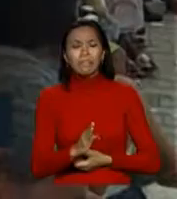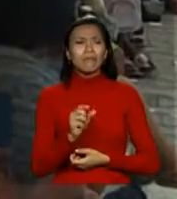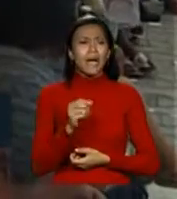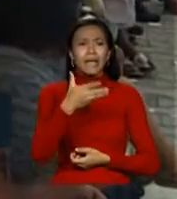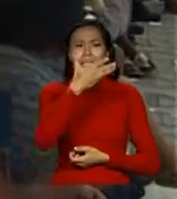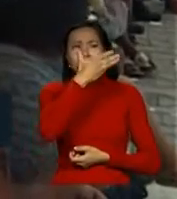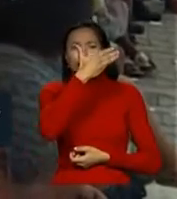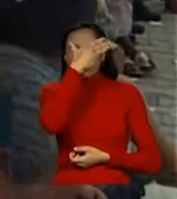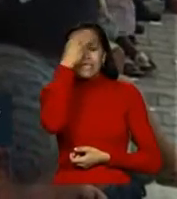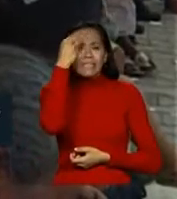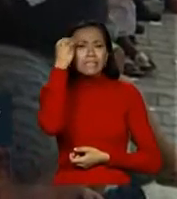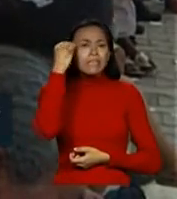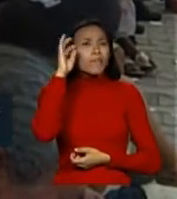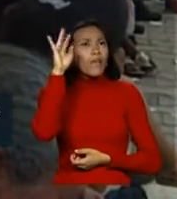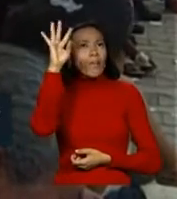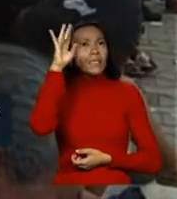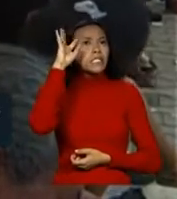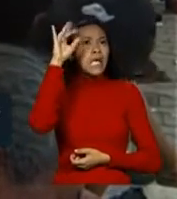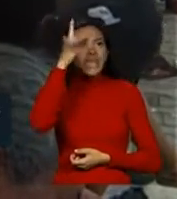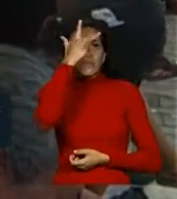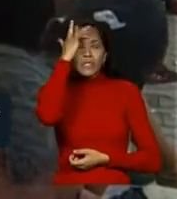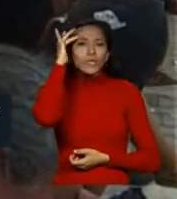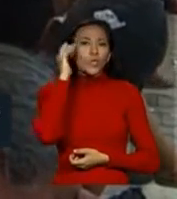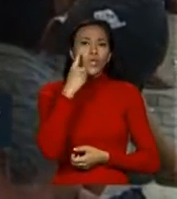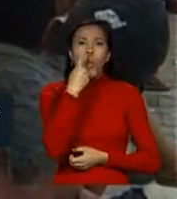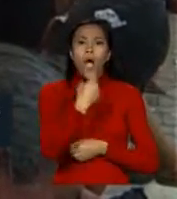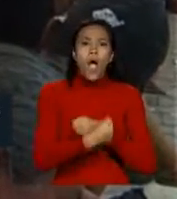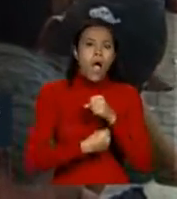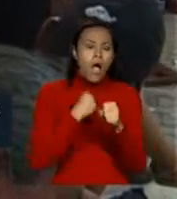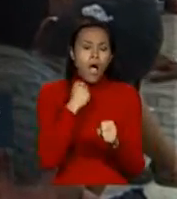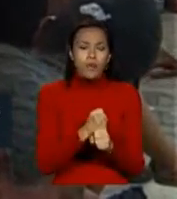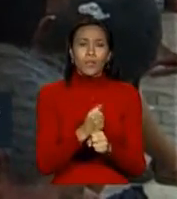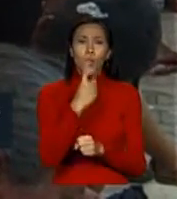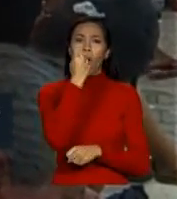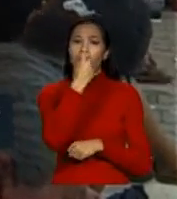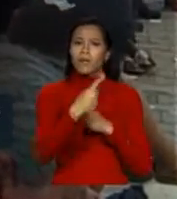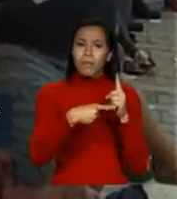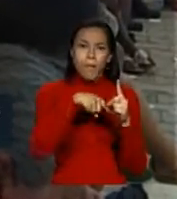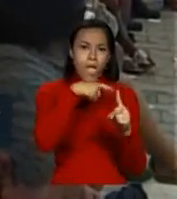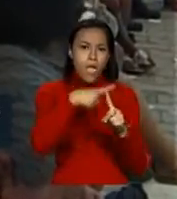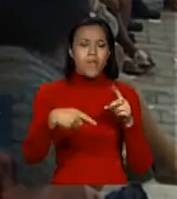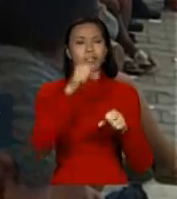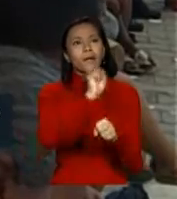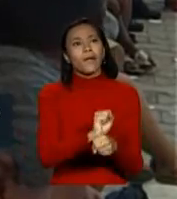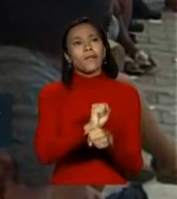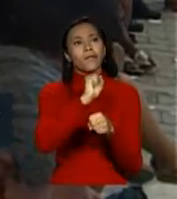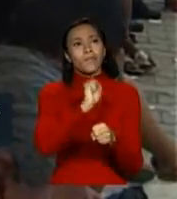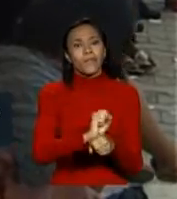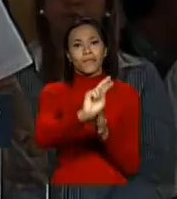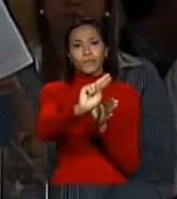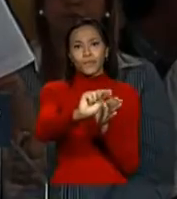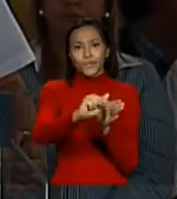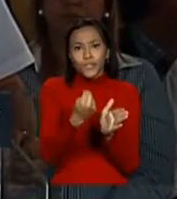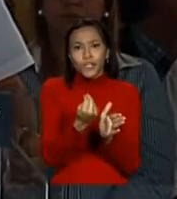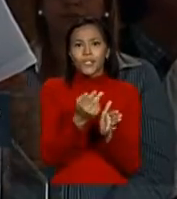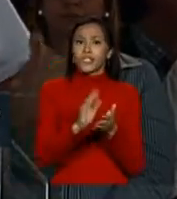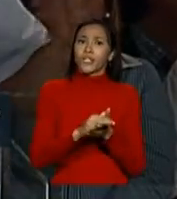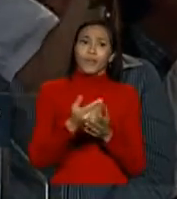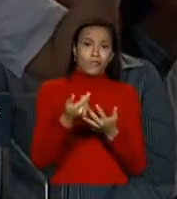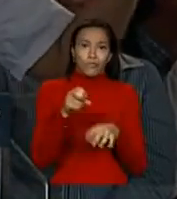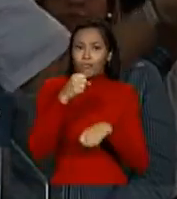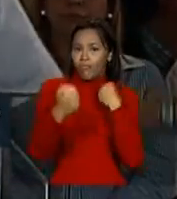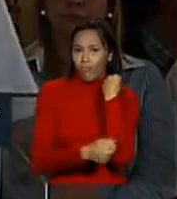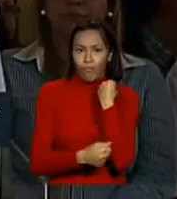imagem que a gente ainda tem da pessoaa às vezes esperar um ano um ano e meio para fazer uma cirurgia ortopédica uma